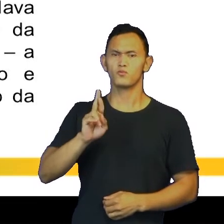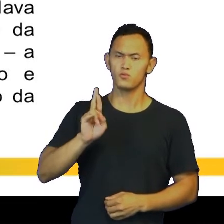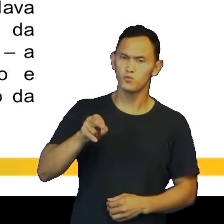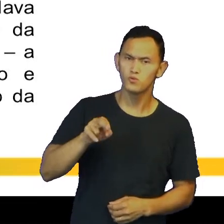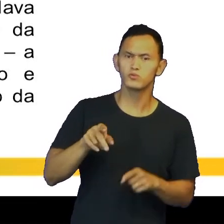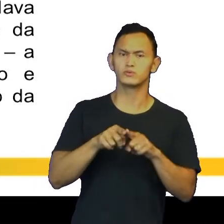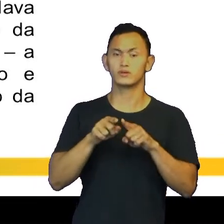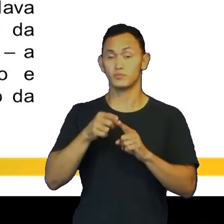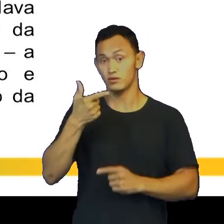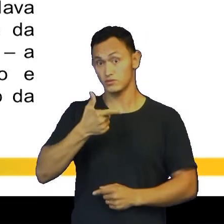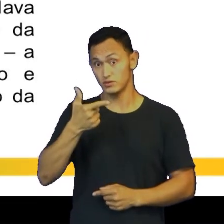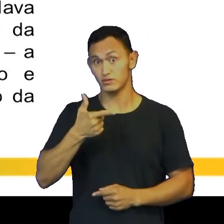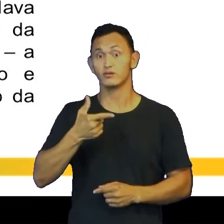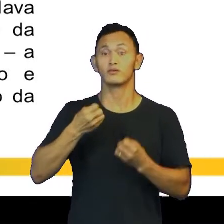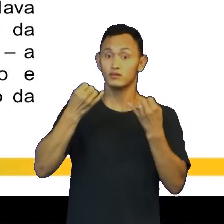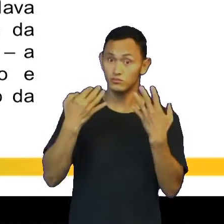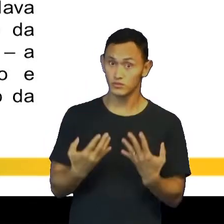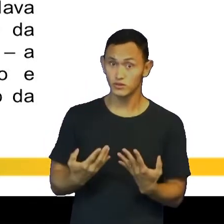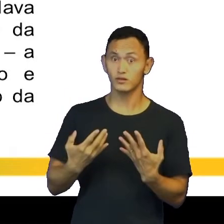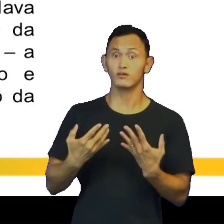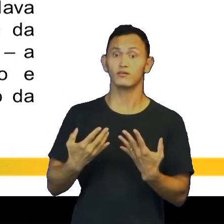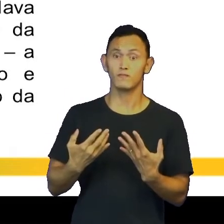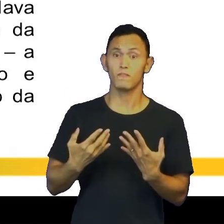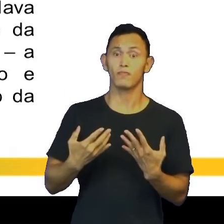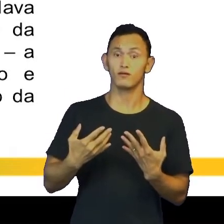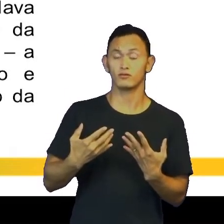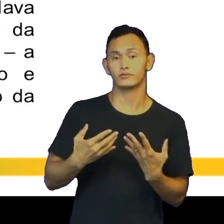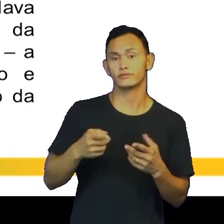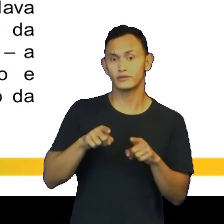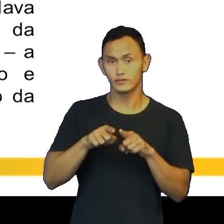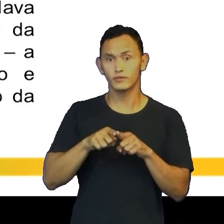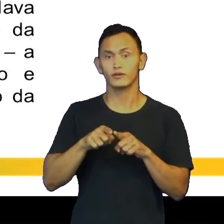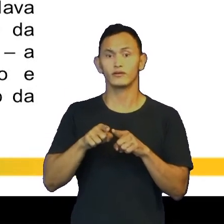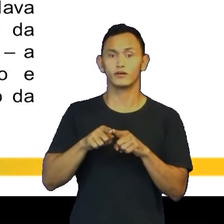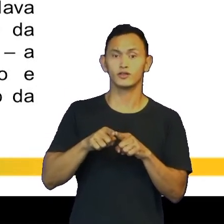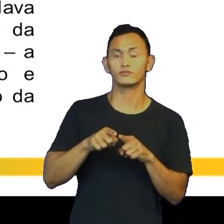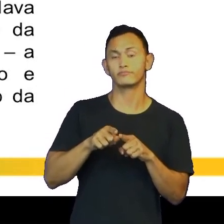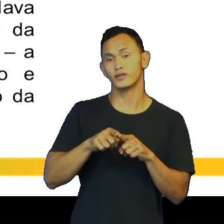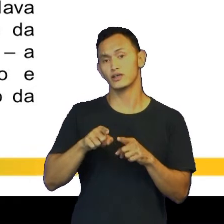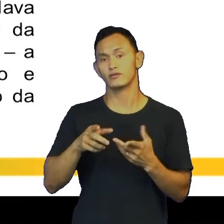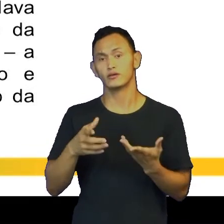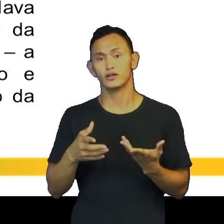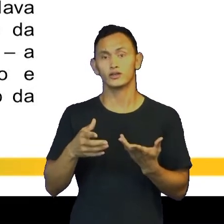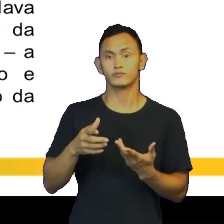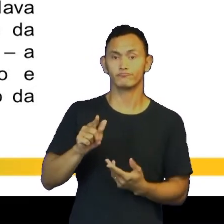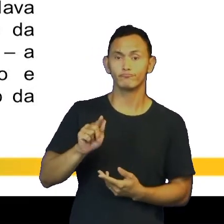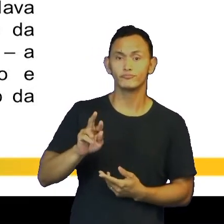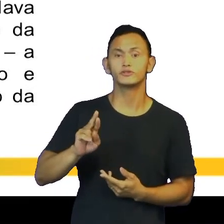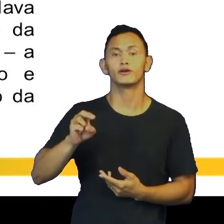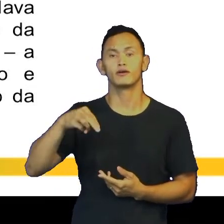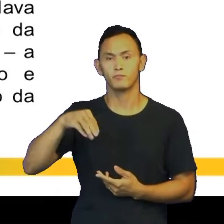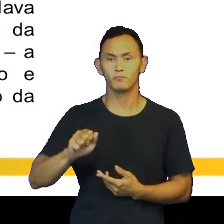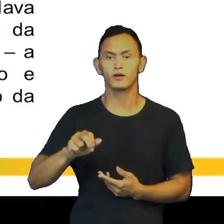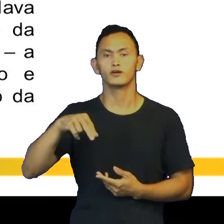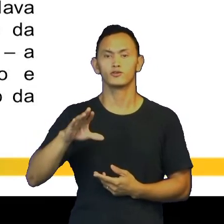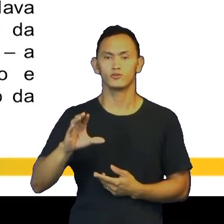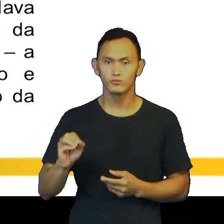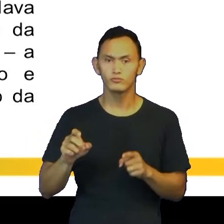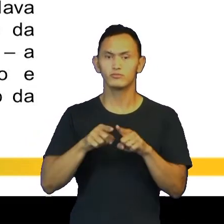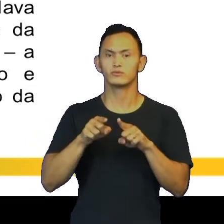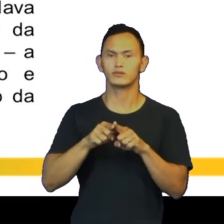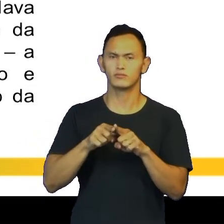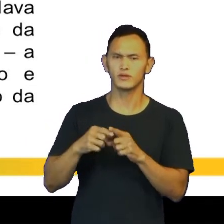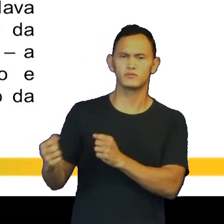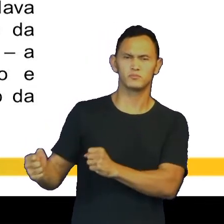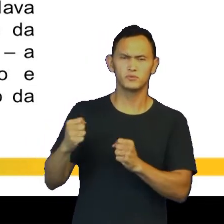segundo do mesmo modo dizia a respeito à formação do bloco nacionalista germânico europeu liderado pelo Império alemão né e a alça Hungria cada